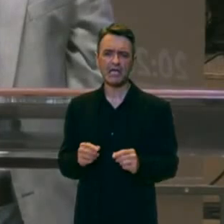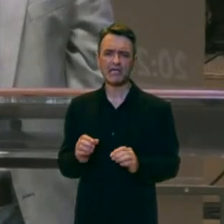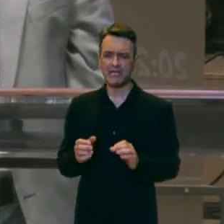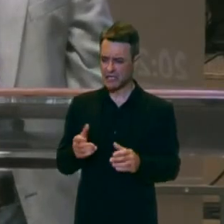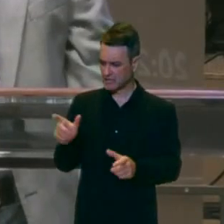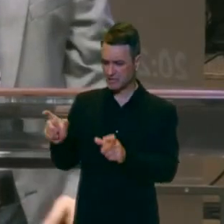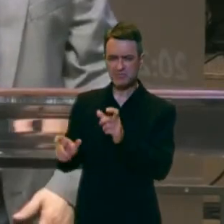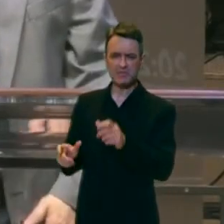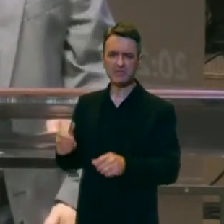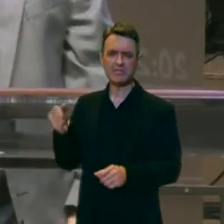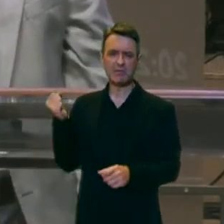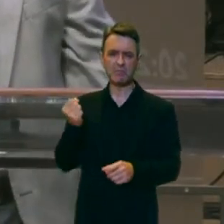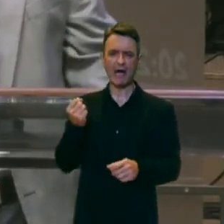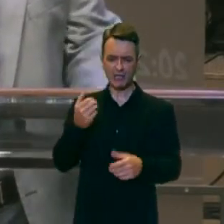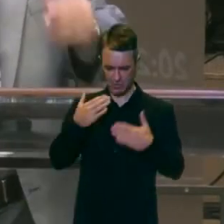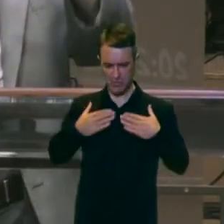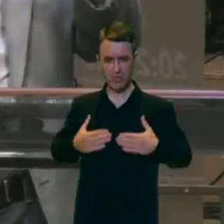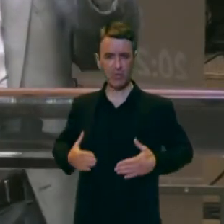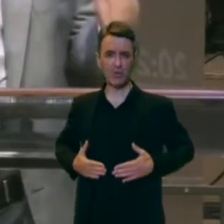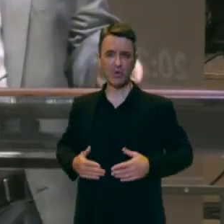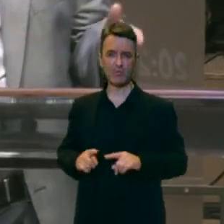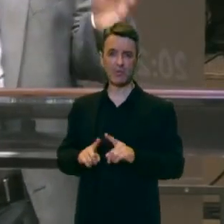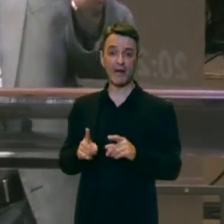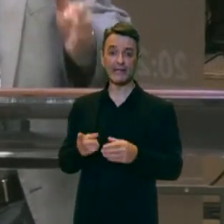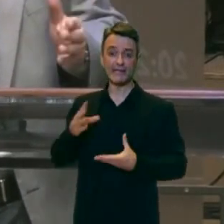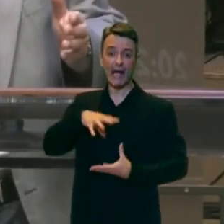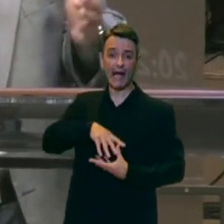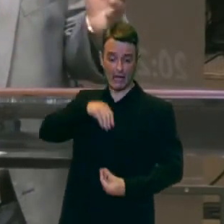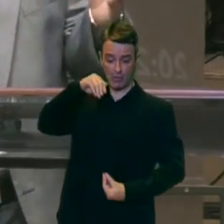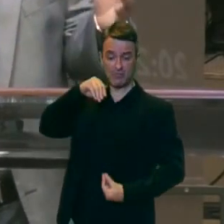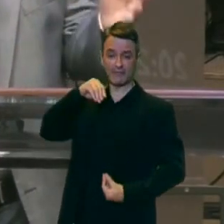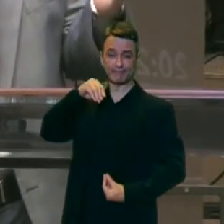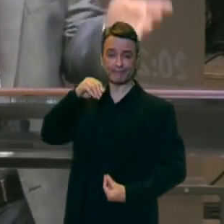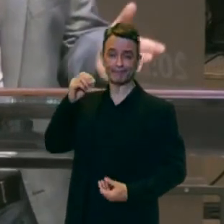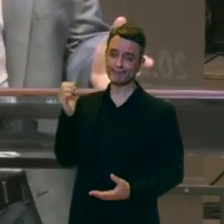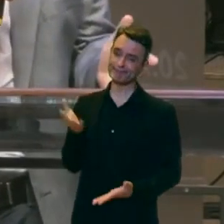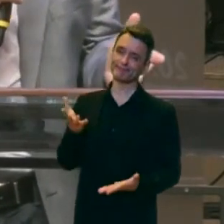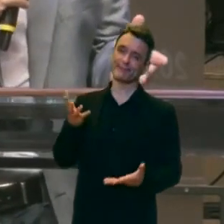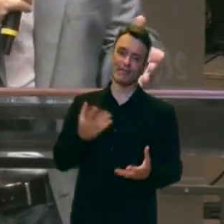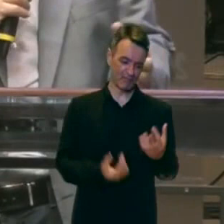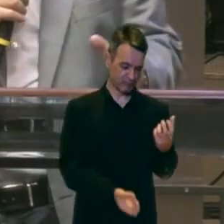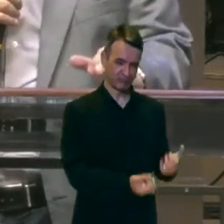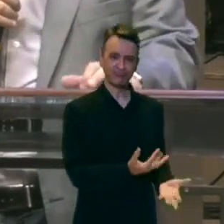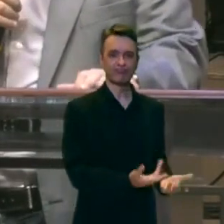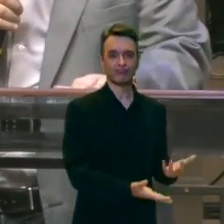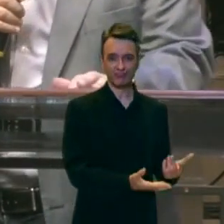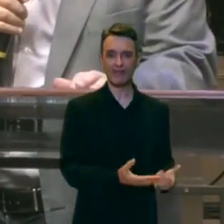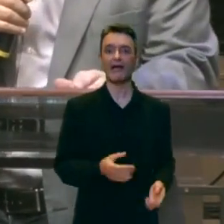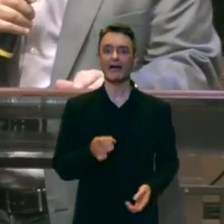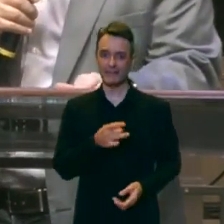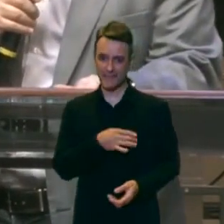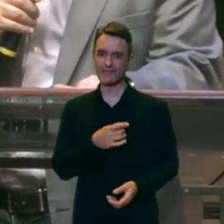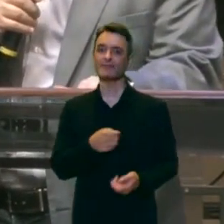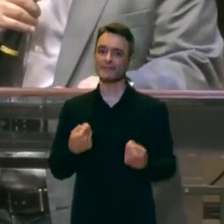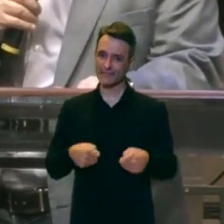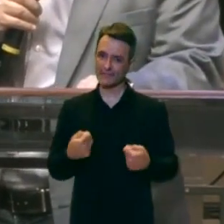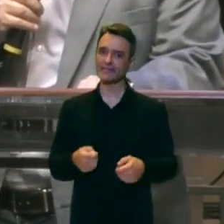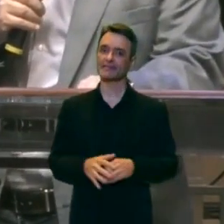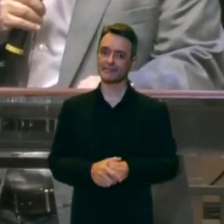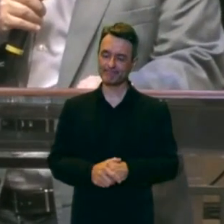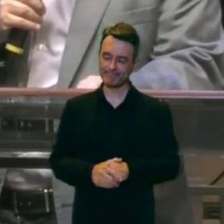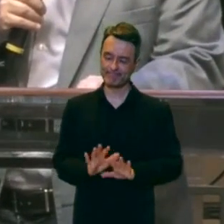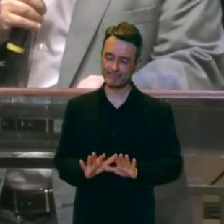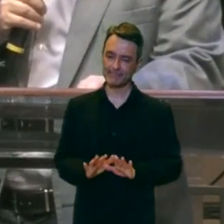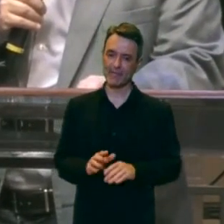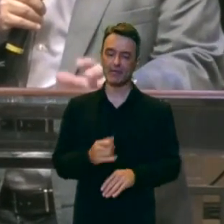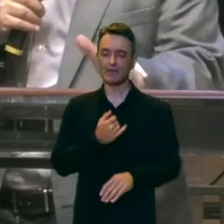antes tenham medo daquele que pode destruir tanto a alma como o corpo no inferno. E lá em João capítulo 12,